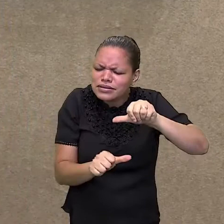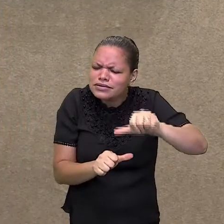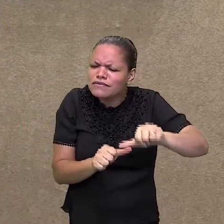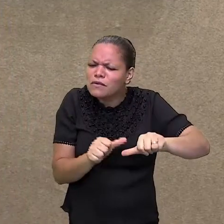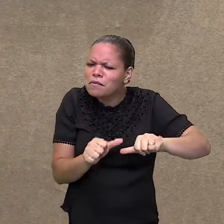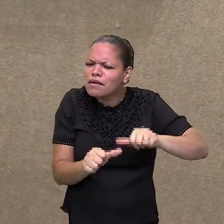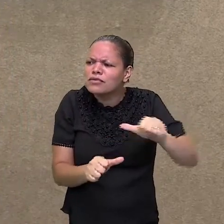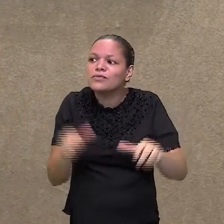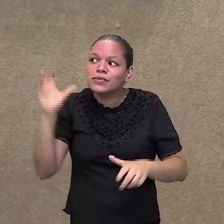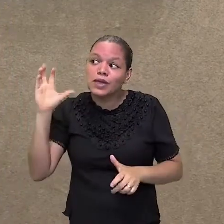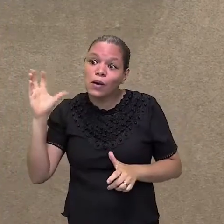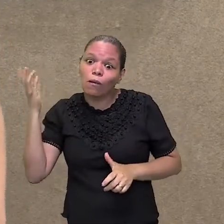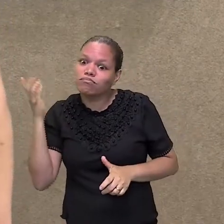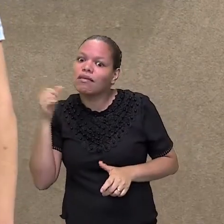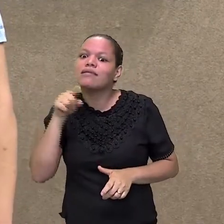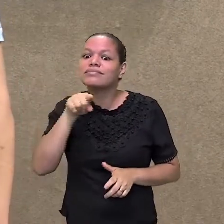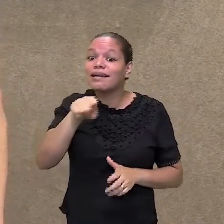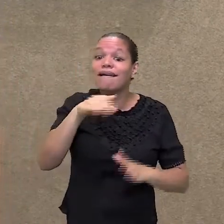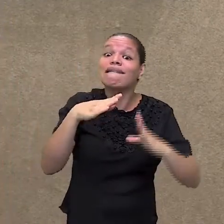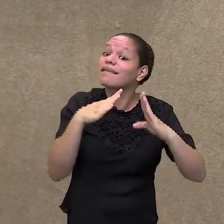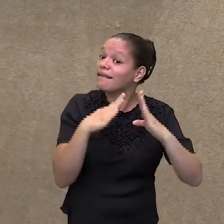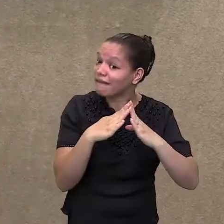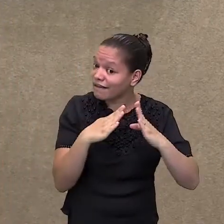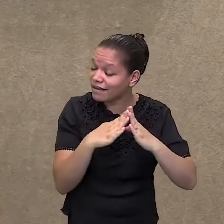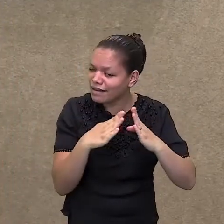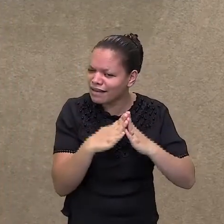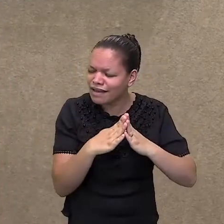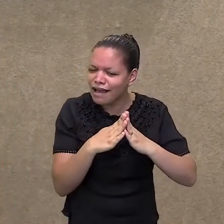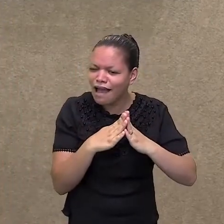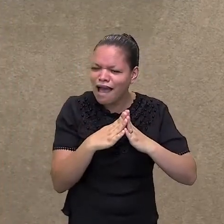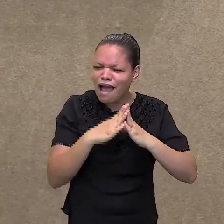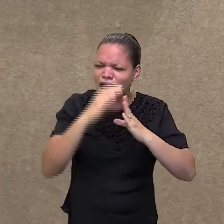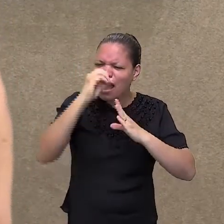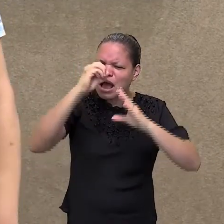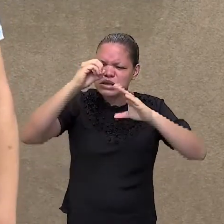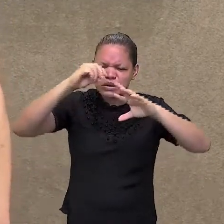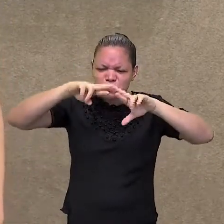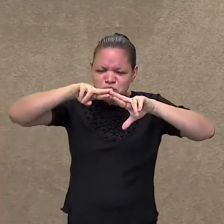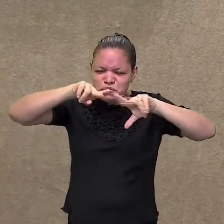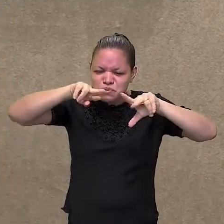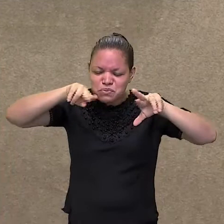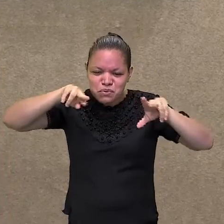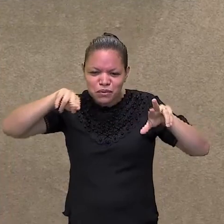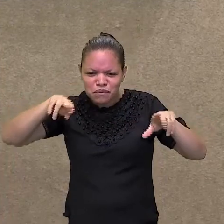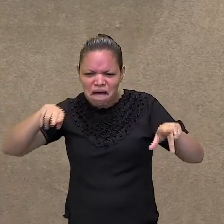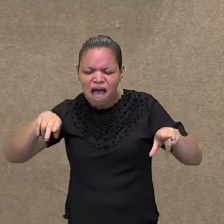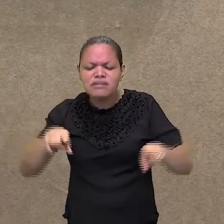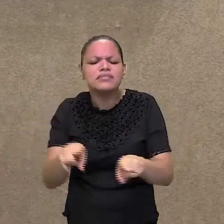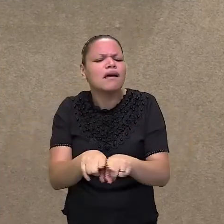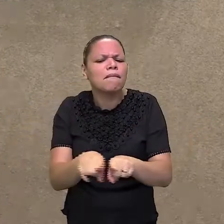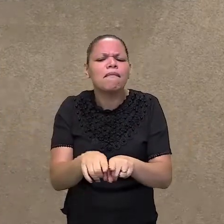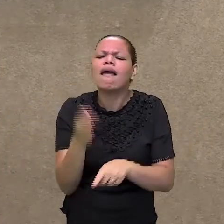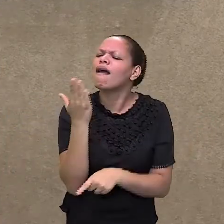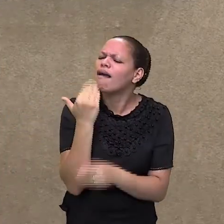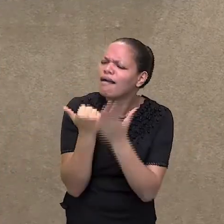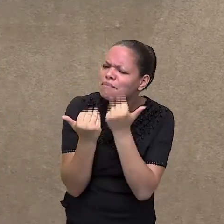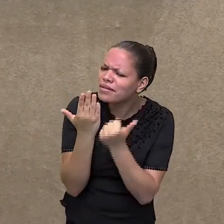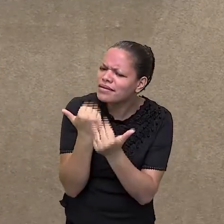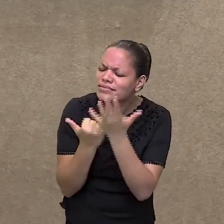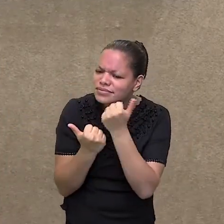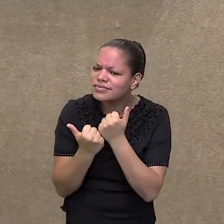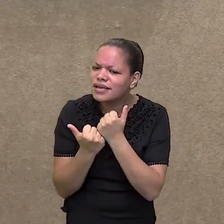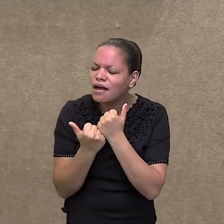aí nos móveis, nos outros objetos, até mesmo na alimentação. A forma que